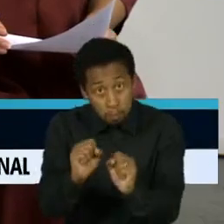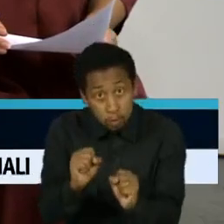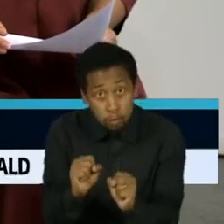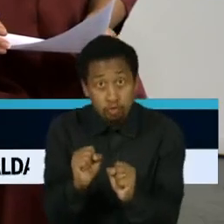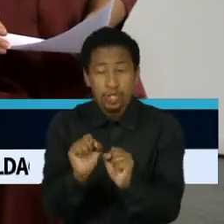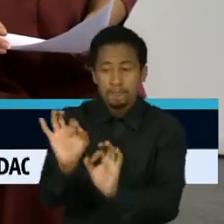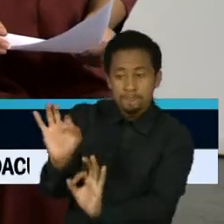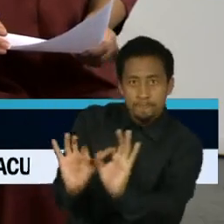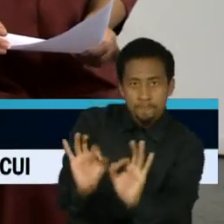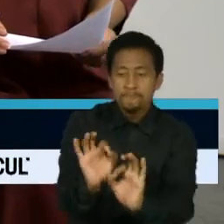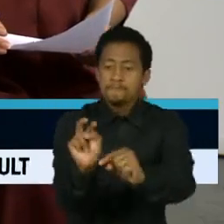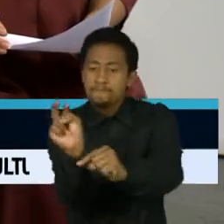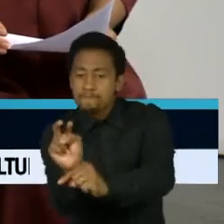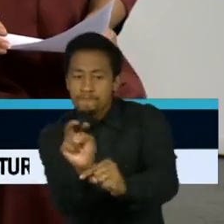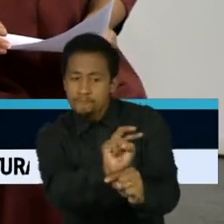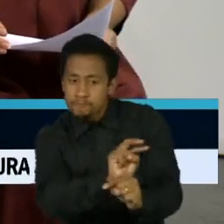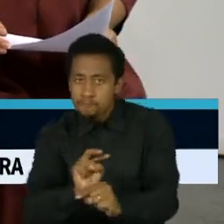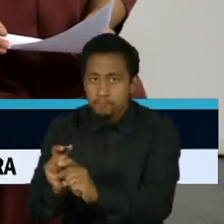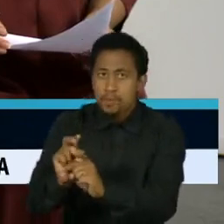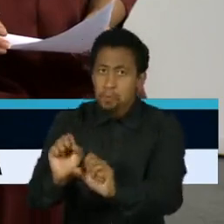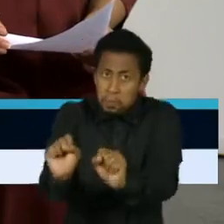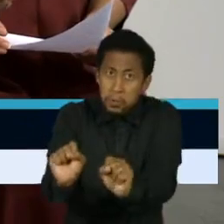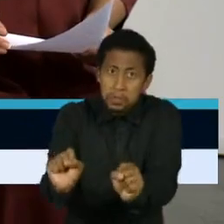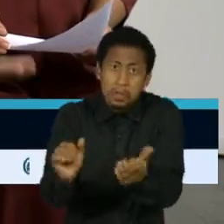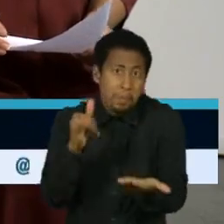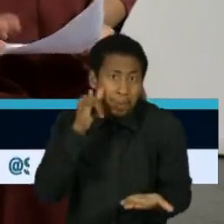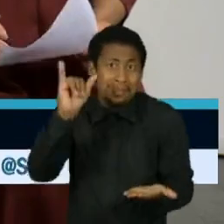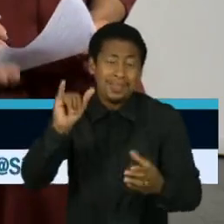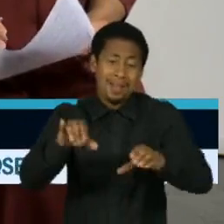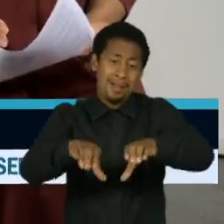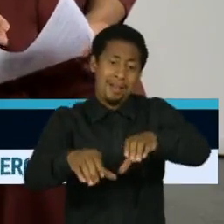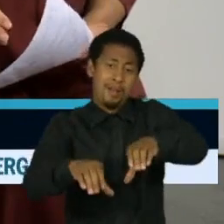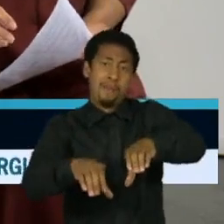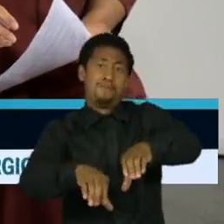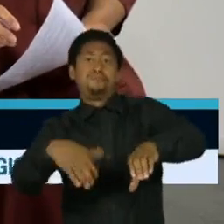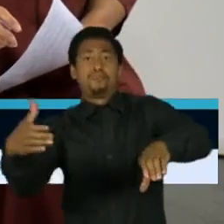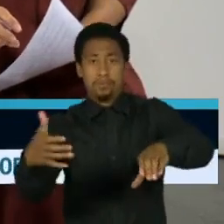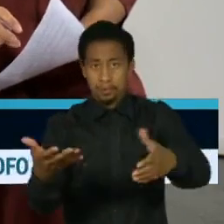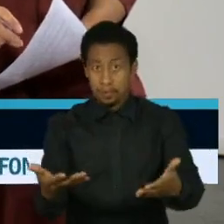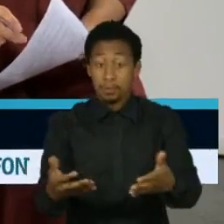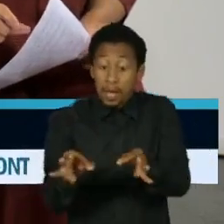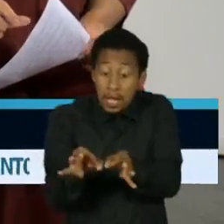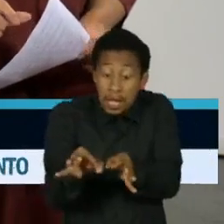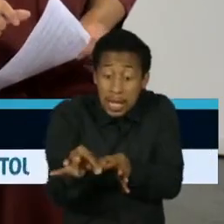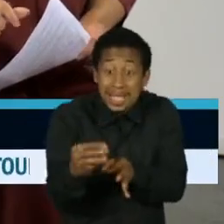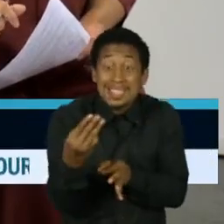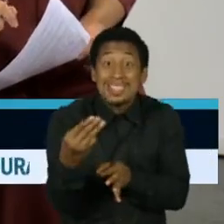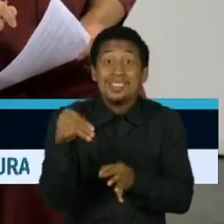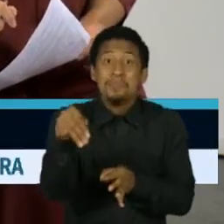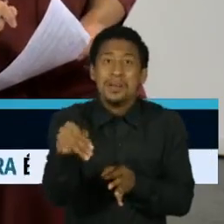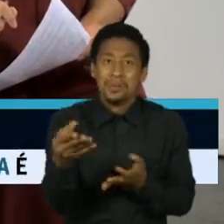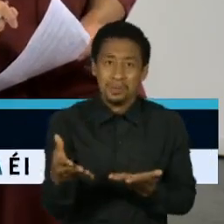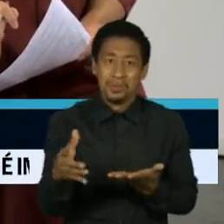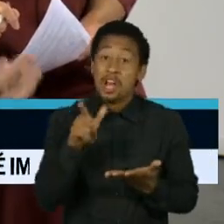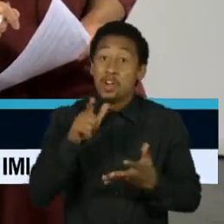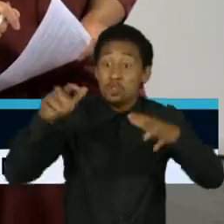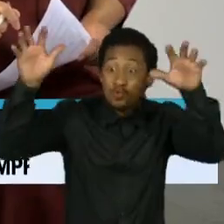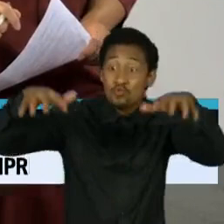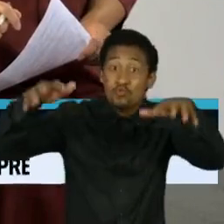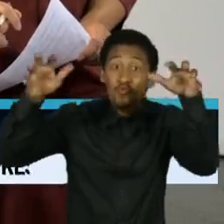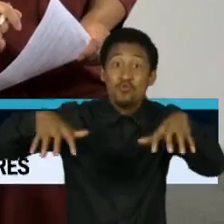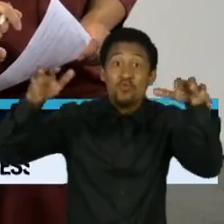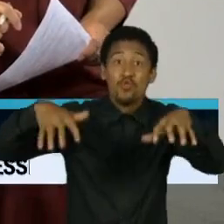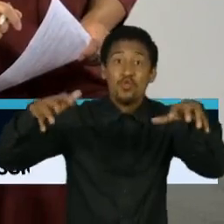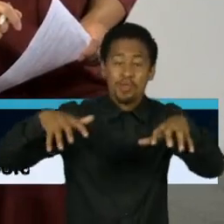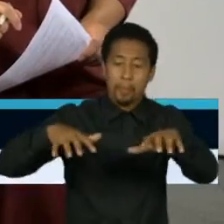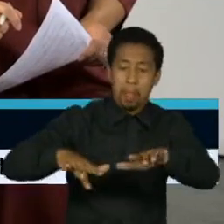desta tubulação, imaginando aquilo que o entrevistado nos disse, que a distância já era pequena, a chuva deve ter aprofundado o escoamento